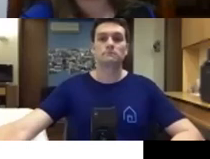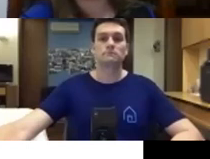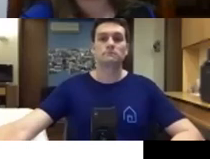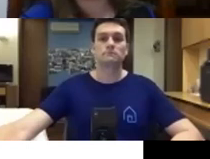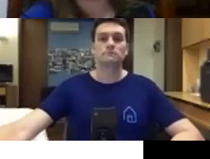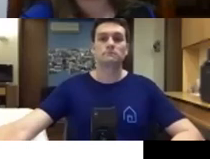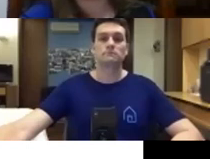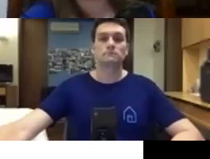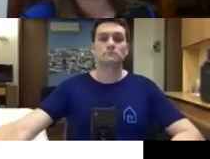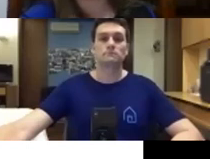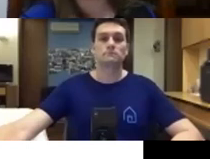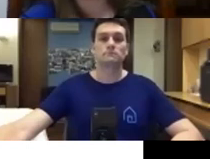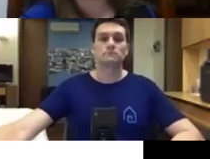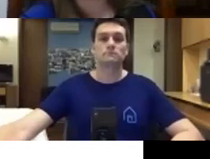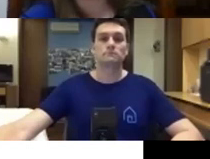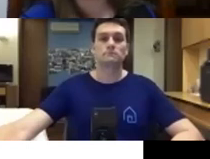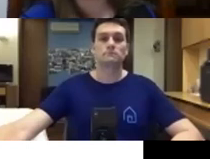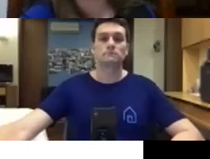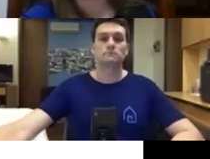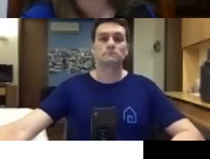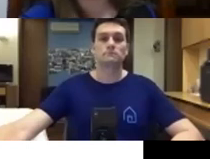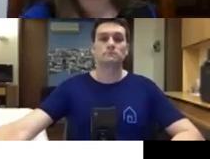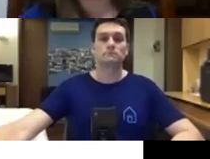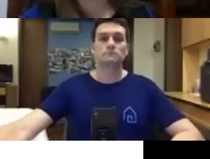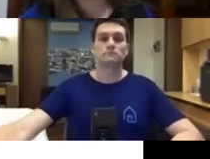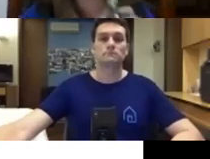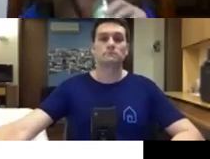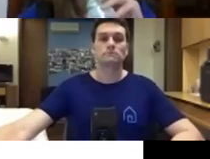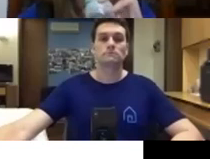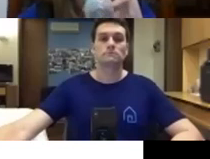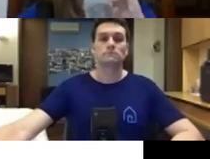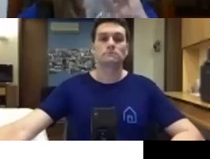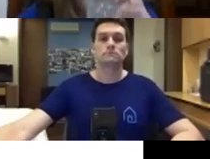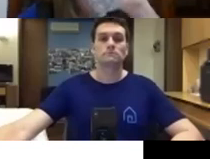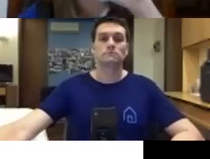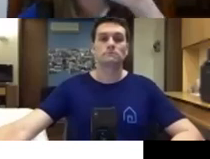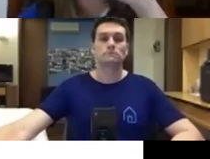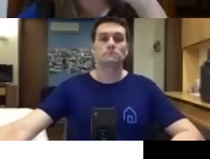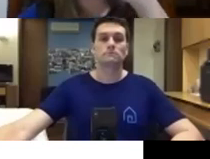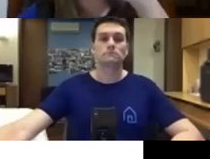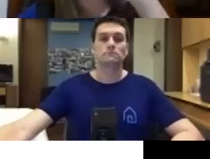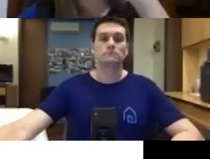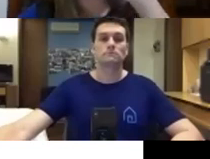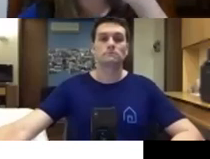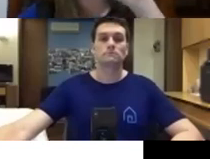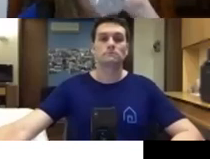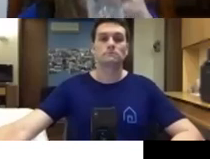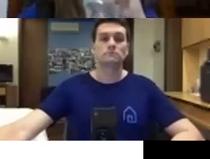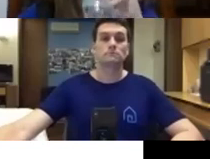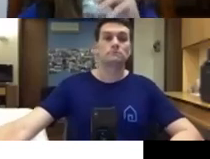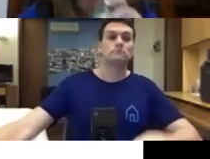material polimérico, borracha, etc., é uma fuligem horrível, né? Então, e